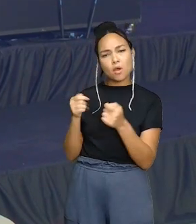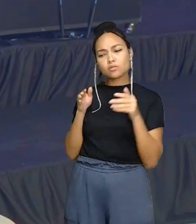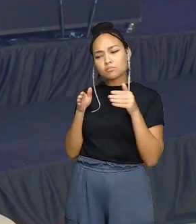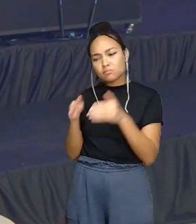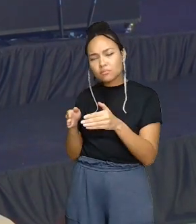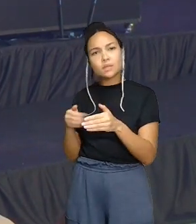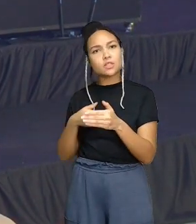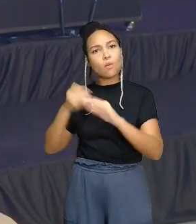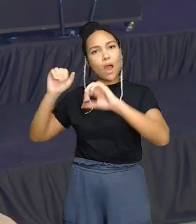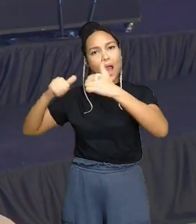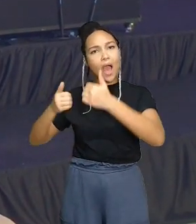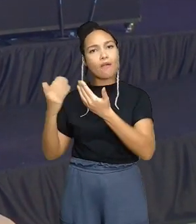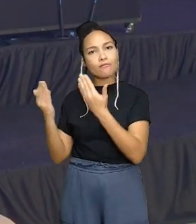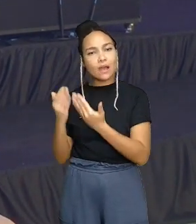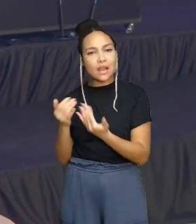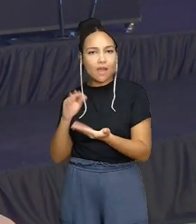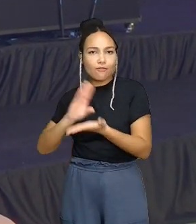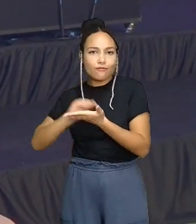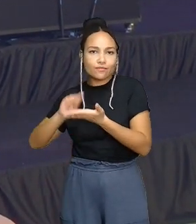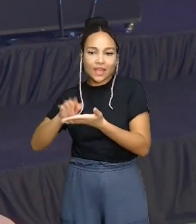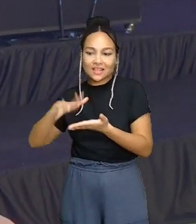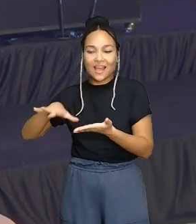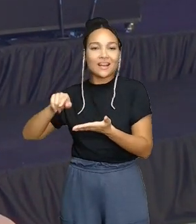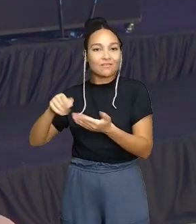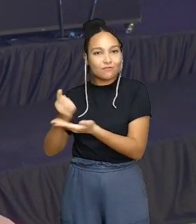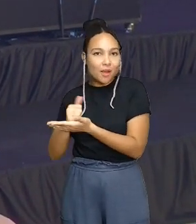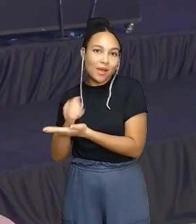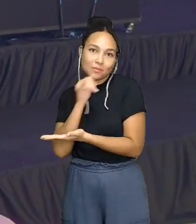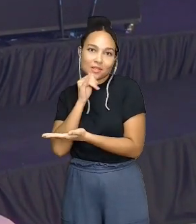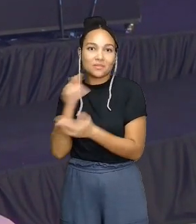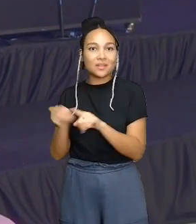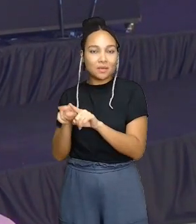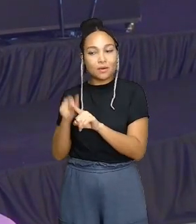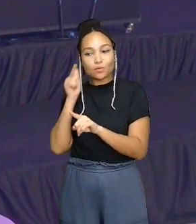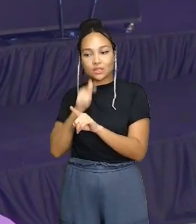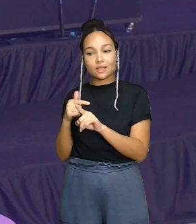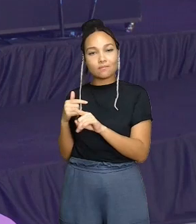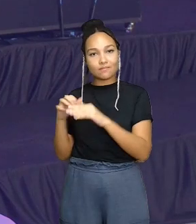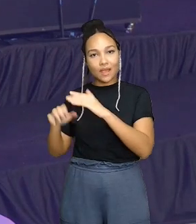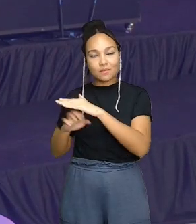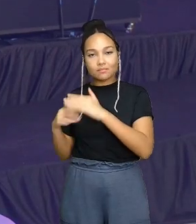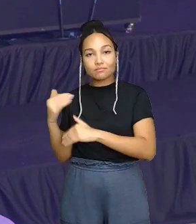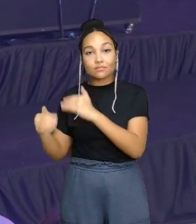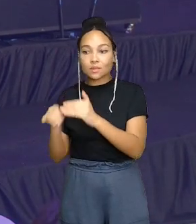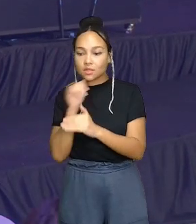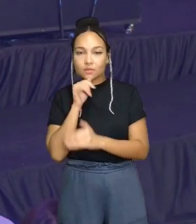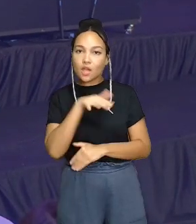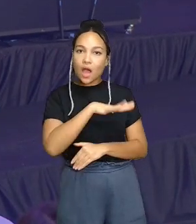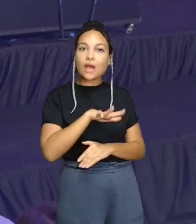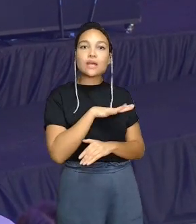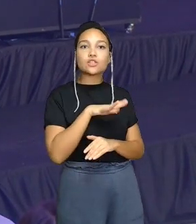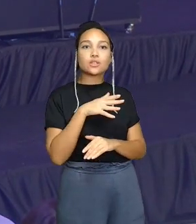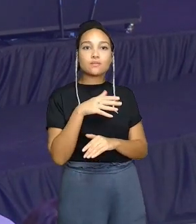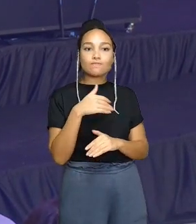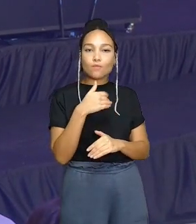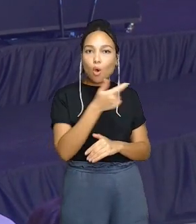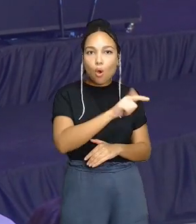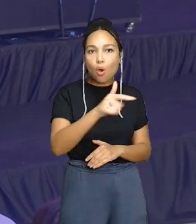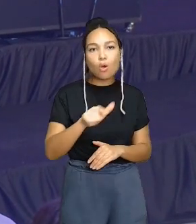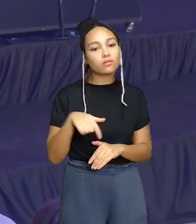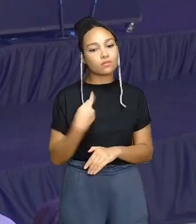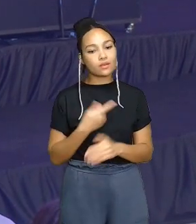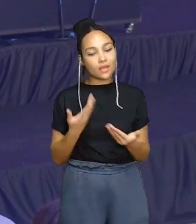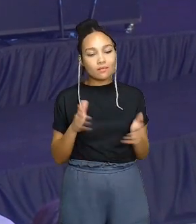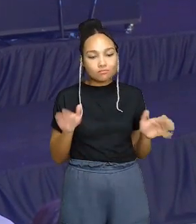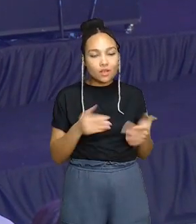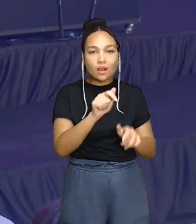dados para conseguir crescer no meu segmento também. Se eu quero trabalhar com veterinária, então, a gente também quer estimular os estudantes